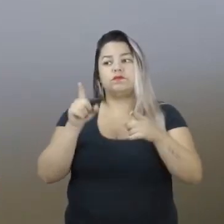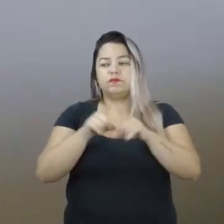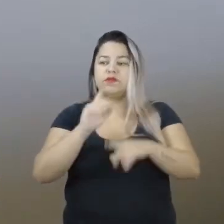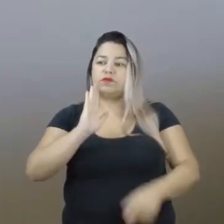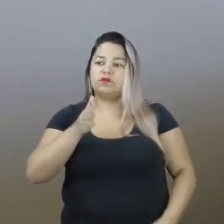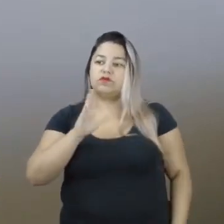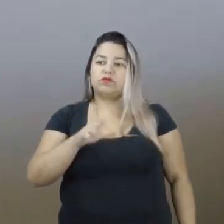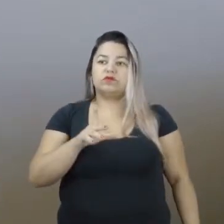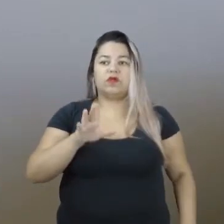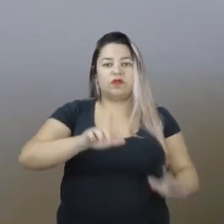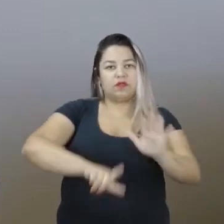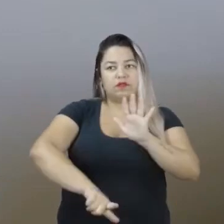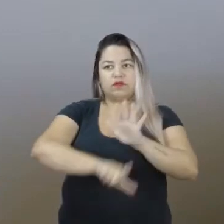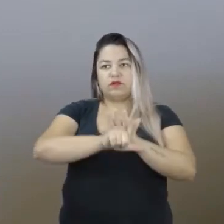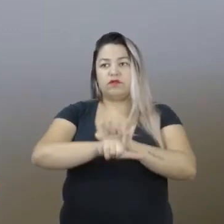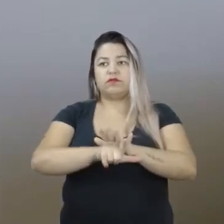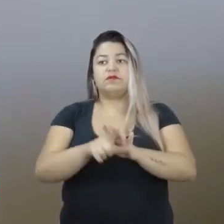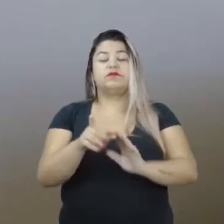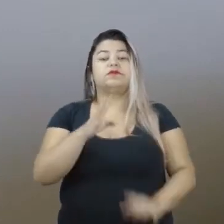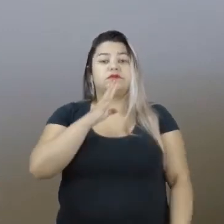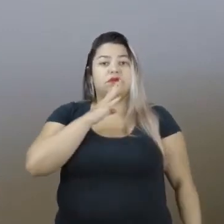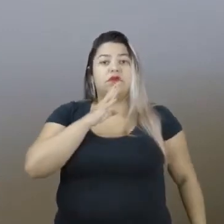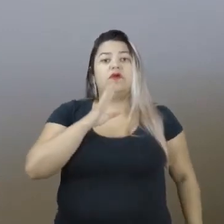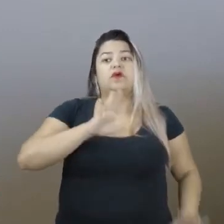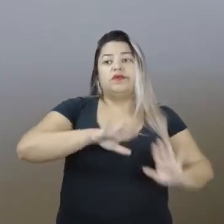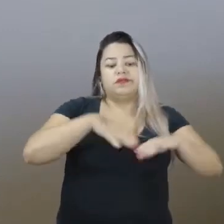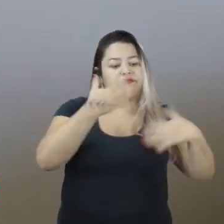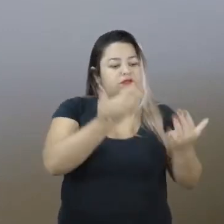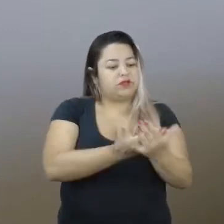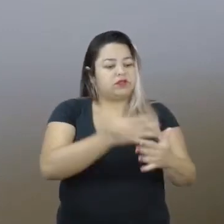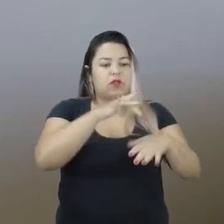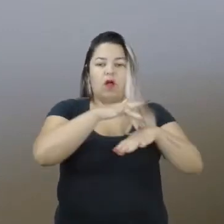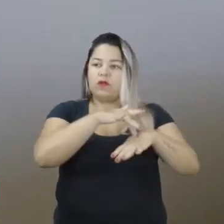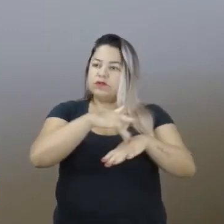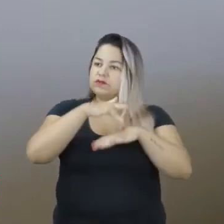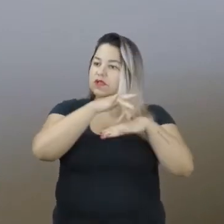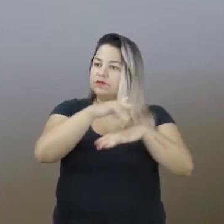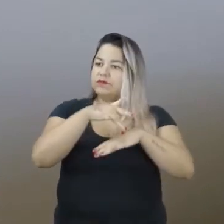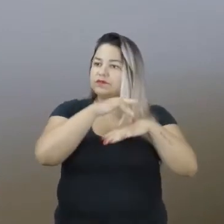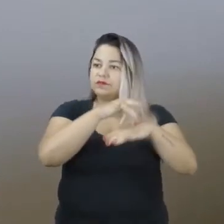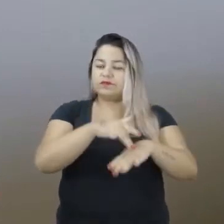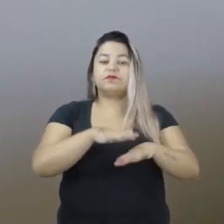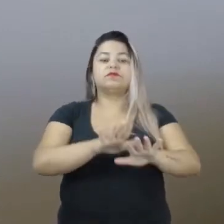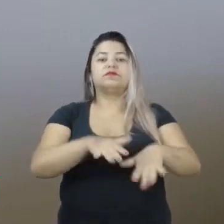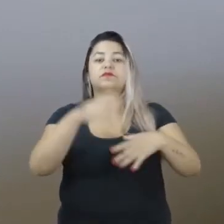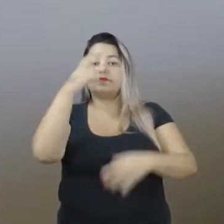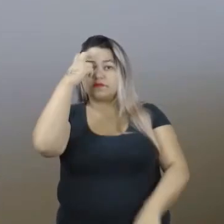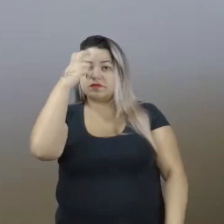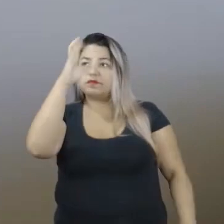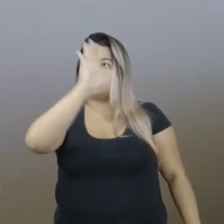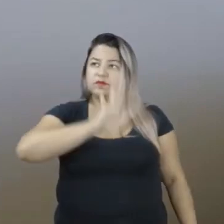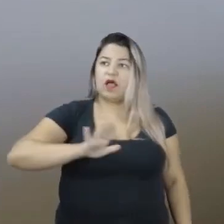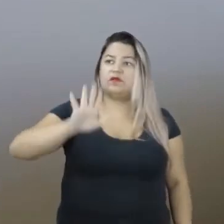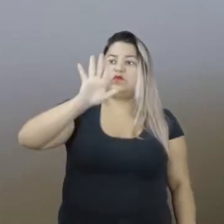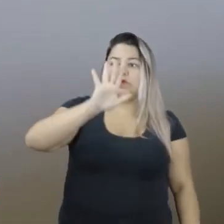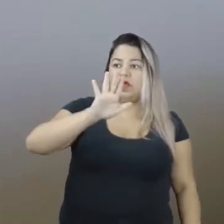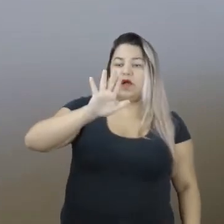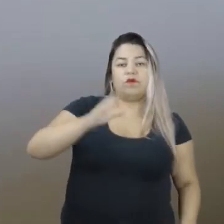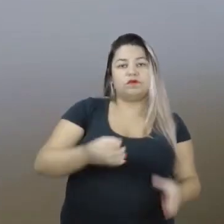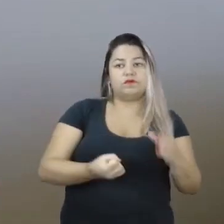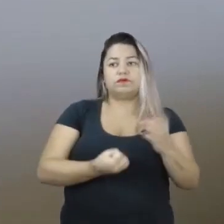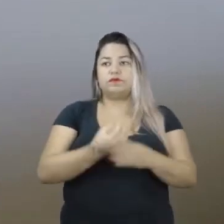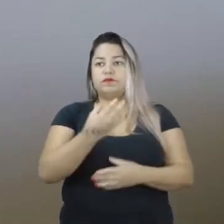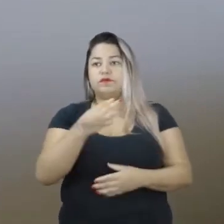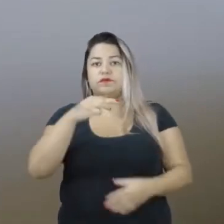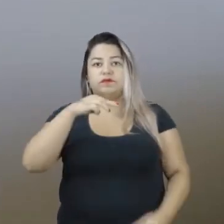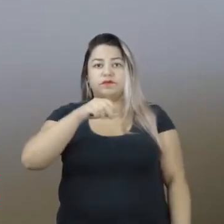é lei. Lei que reconhece as escolas de samba como manifestação de cultura nacional. Autora, deputada